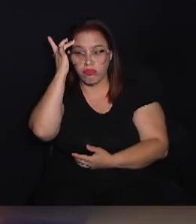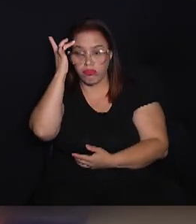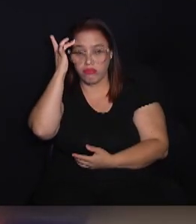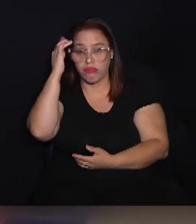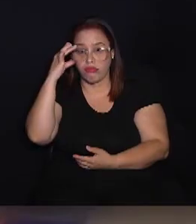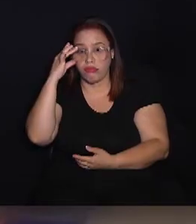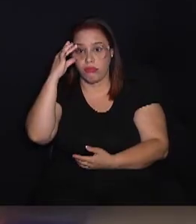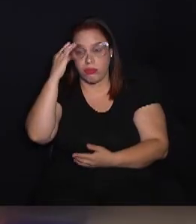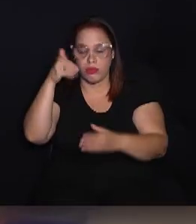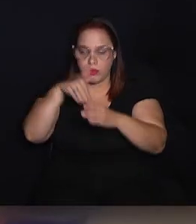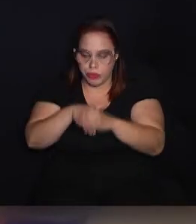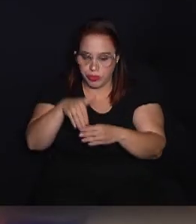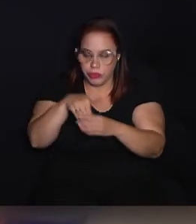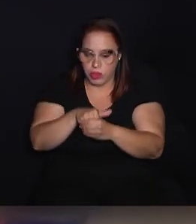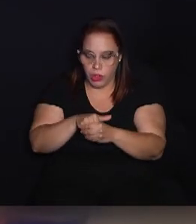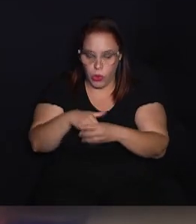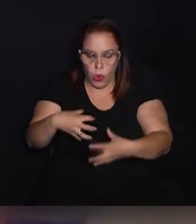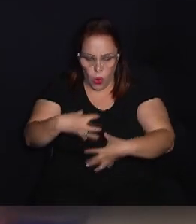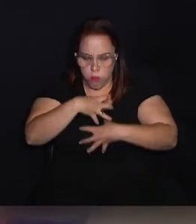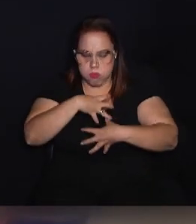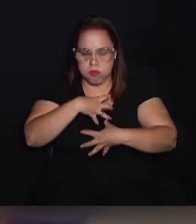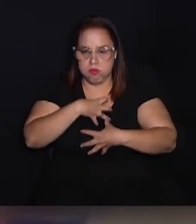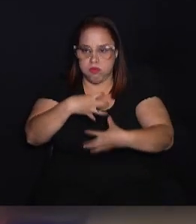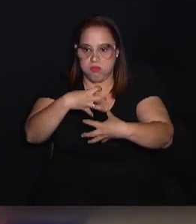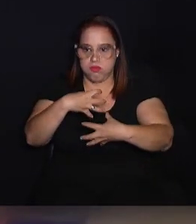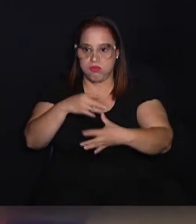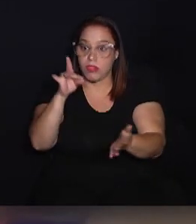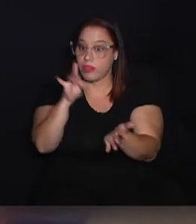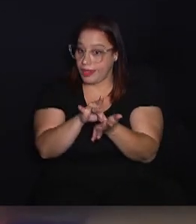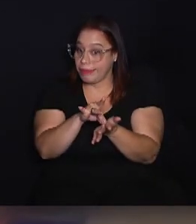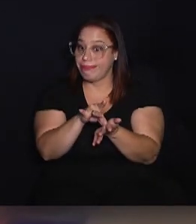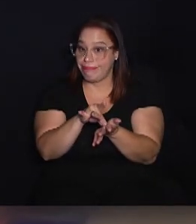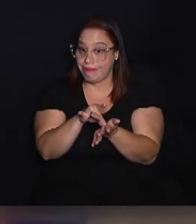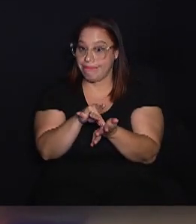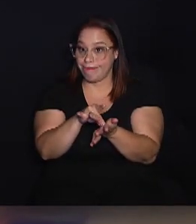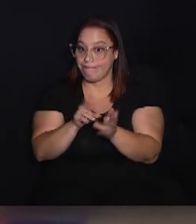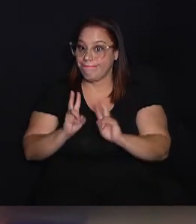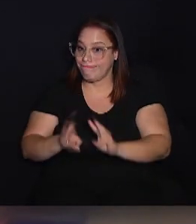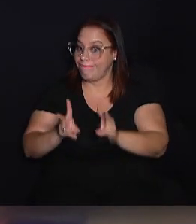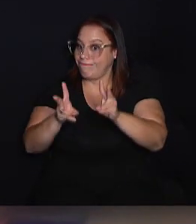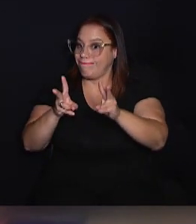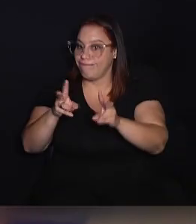econômica e social no país e também na nossa cidade